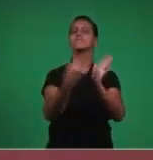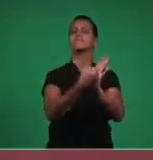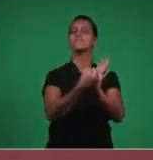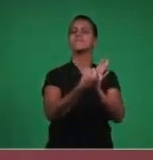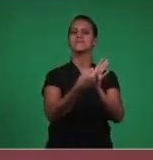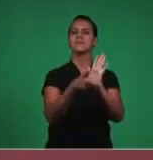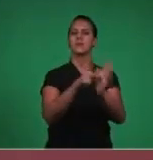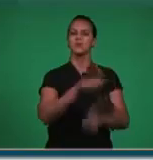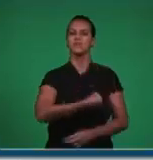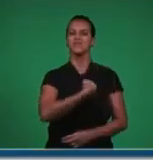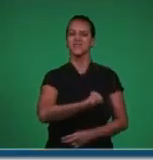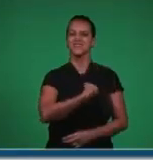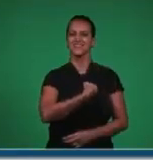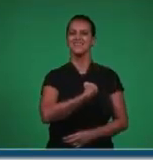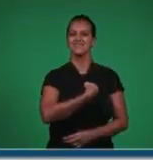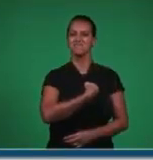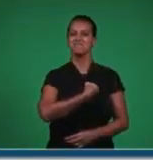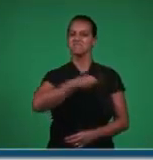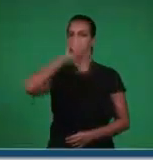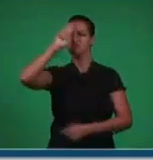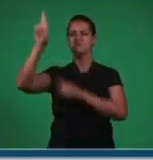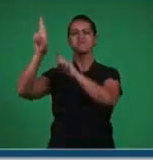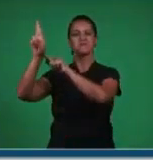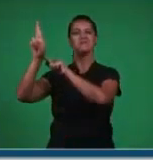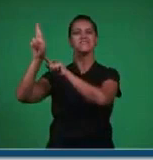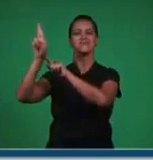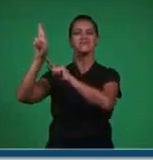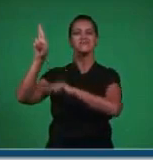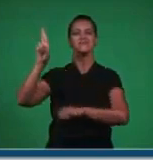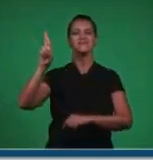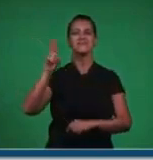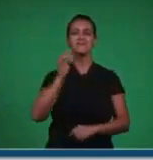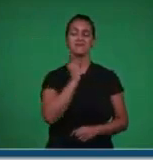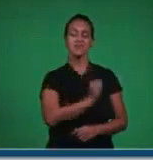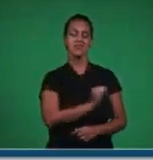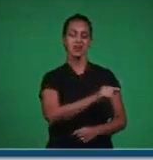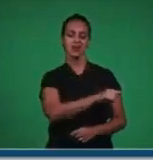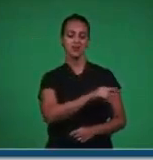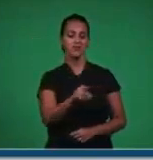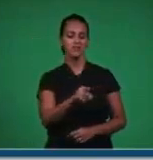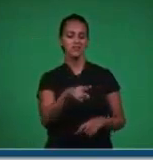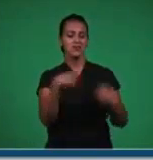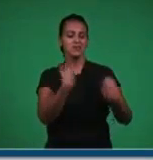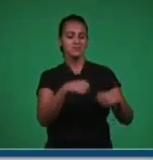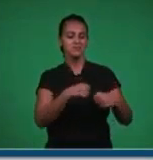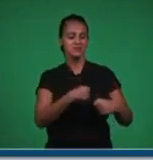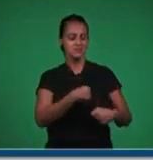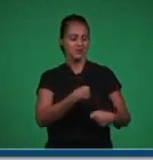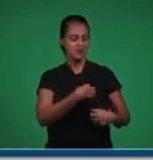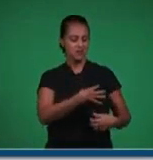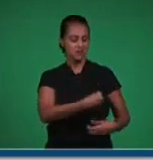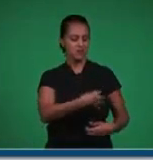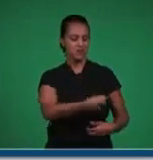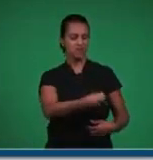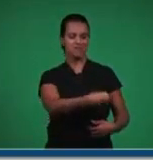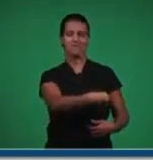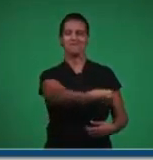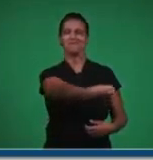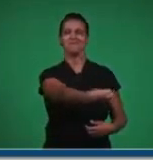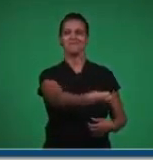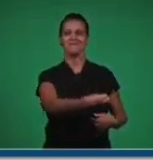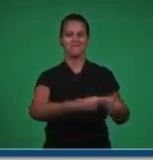biogênese. A palavra nos fala assim, Deus os abençoou e lhes disse, sejam férteis e multipliquem-se.